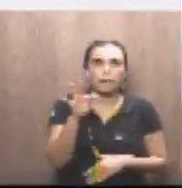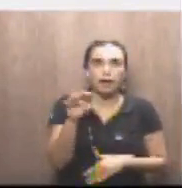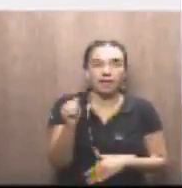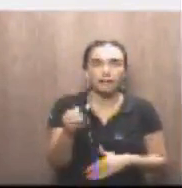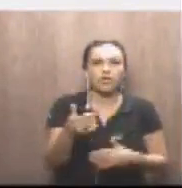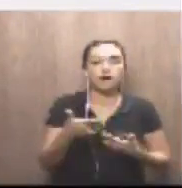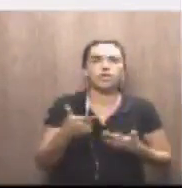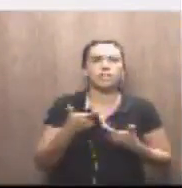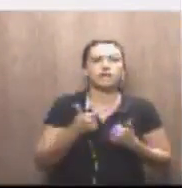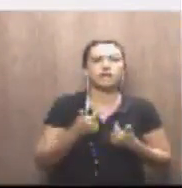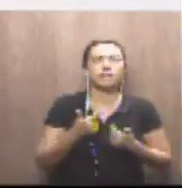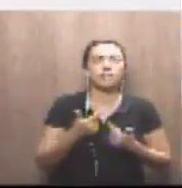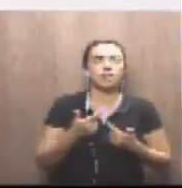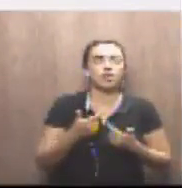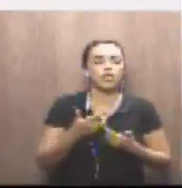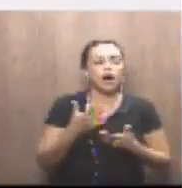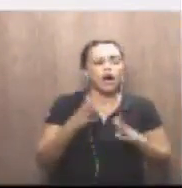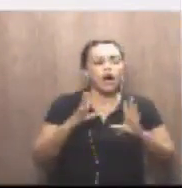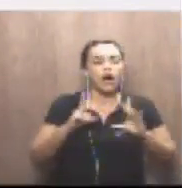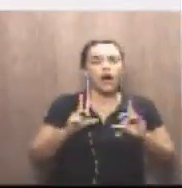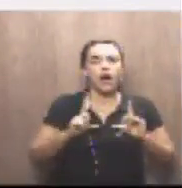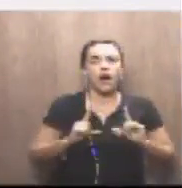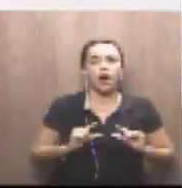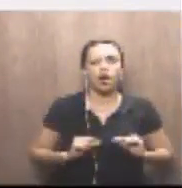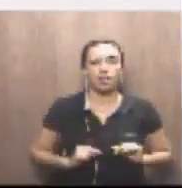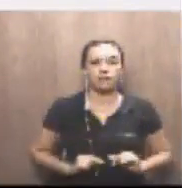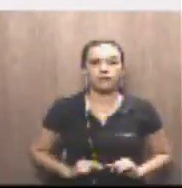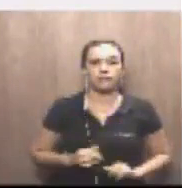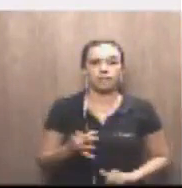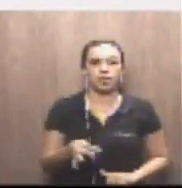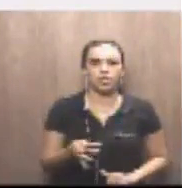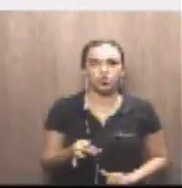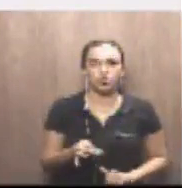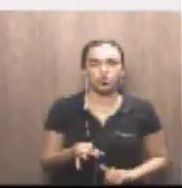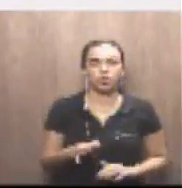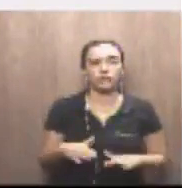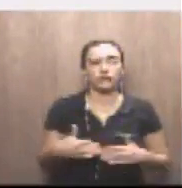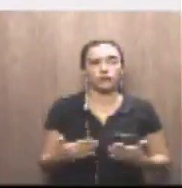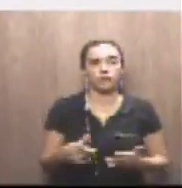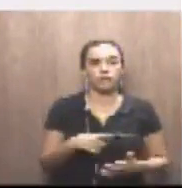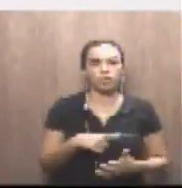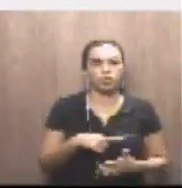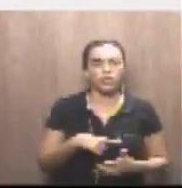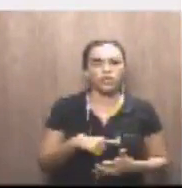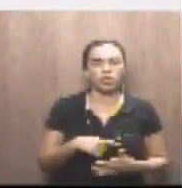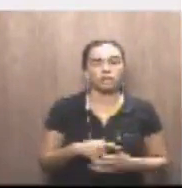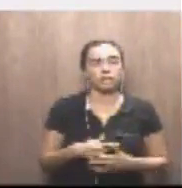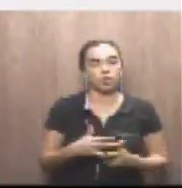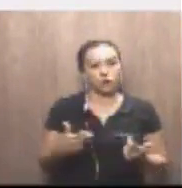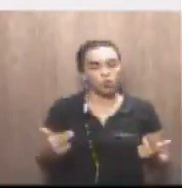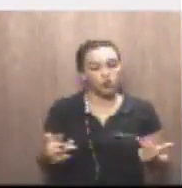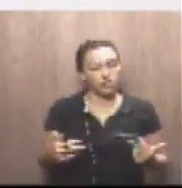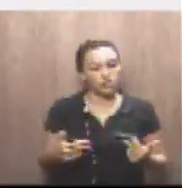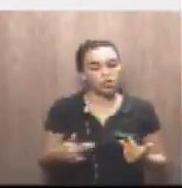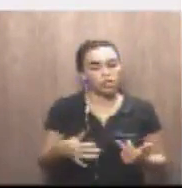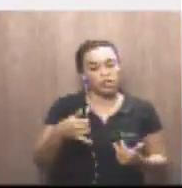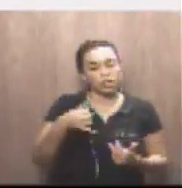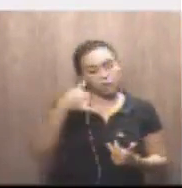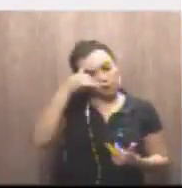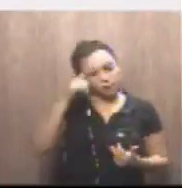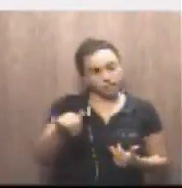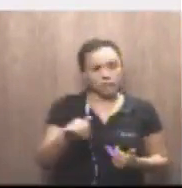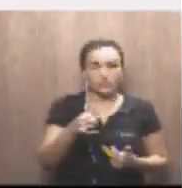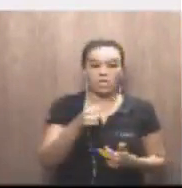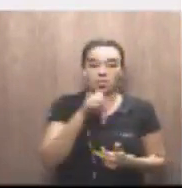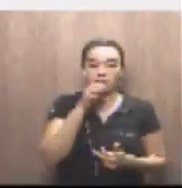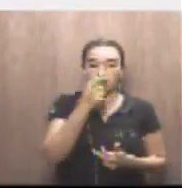que aliviam as dores do parto, ou de atingir um pico de ocitocina que previne hemorragia pós-parto, por